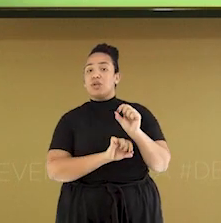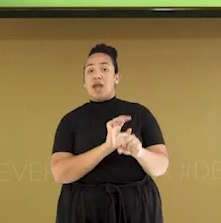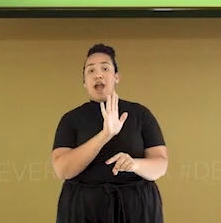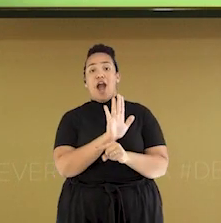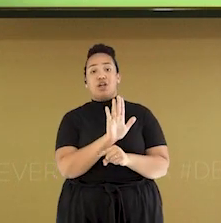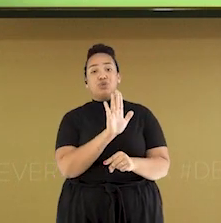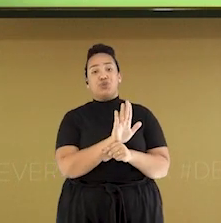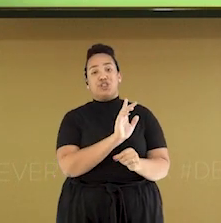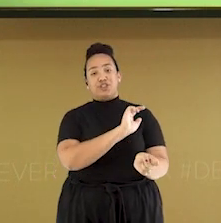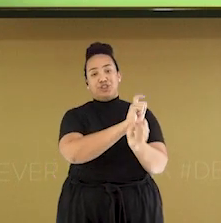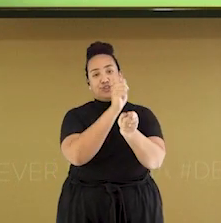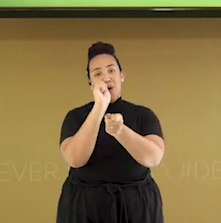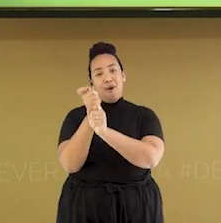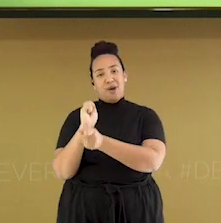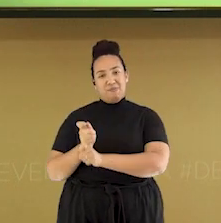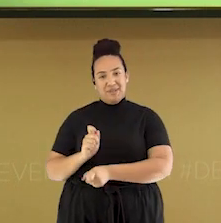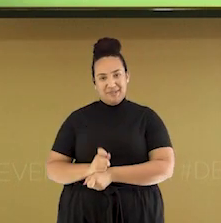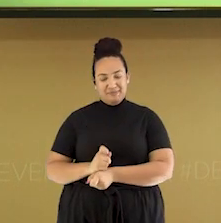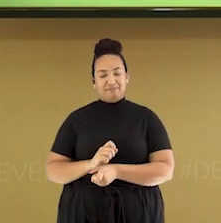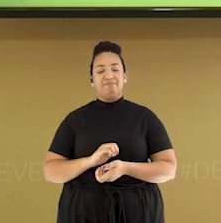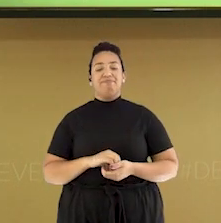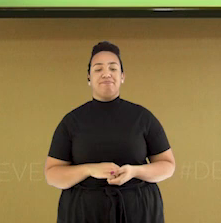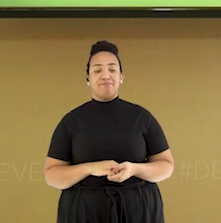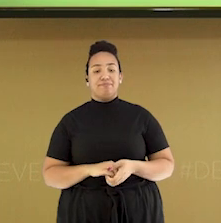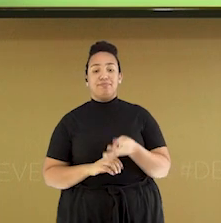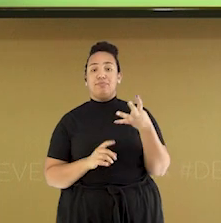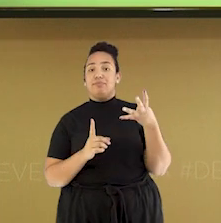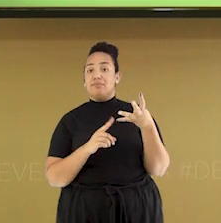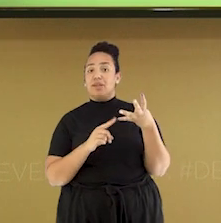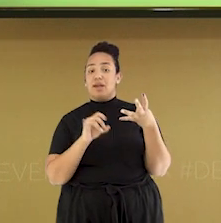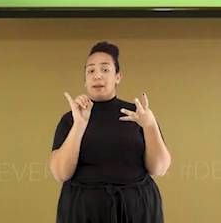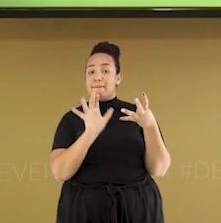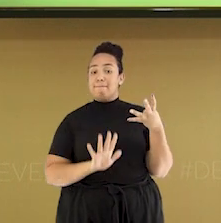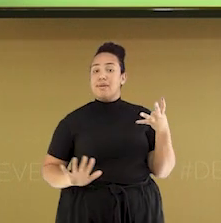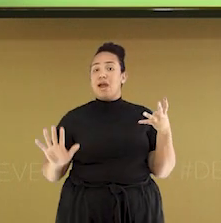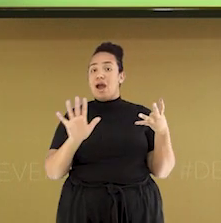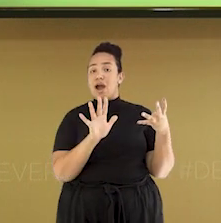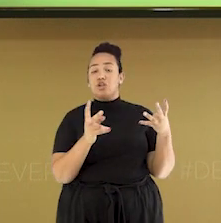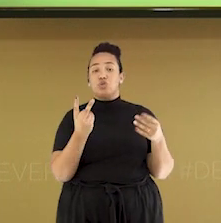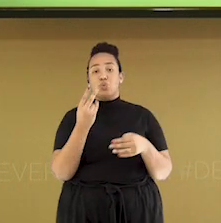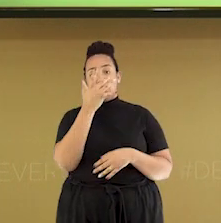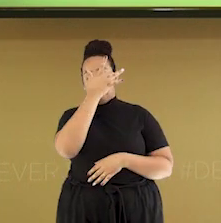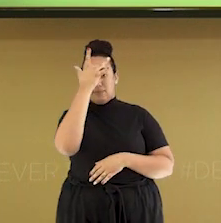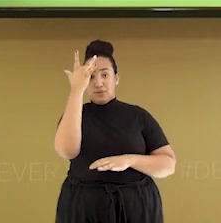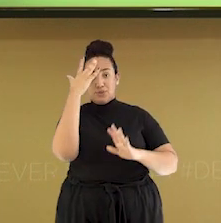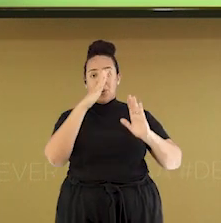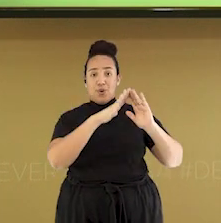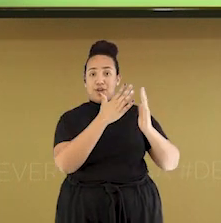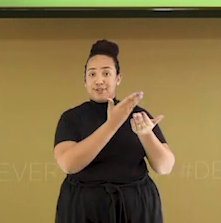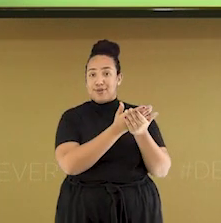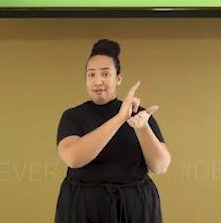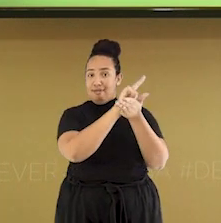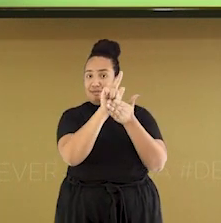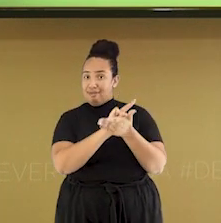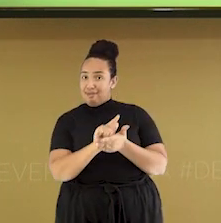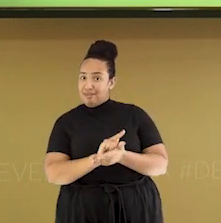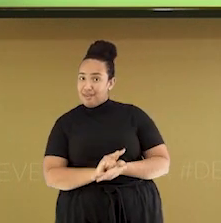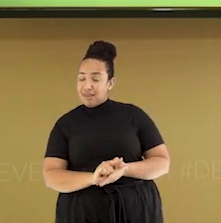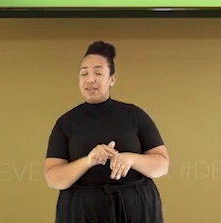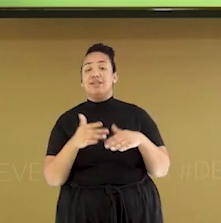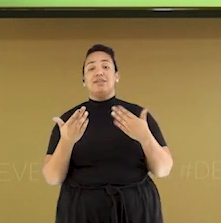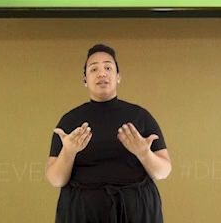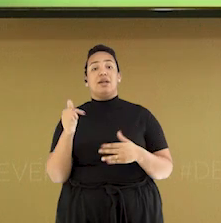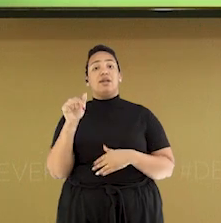pedreiro. E nessa última imagem nós temos duas pessoas limpando uma escola. Essas pessoas,